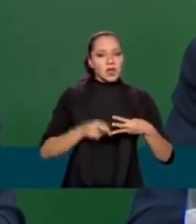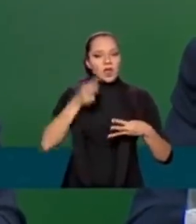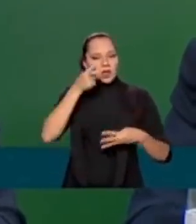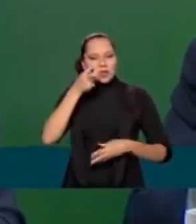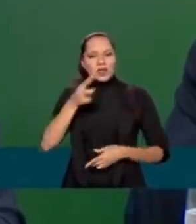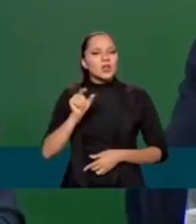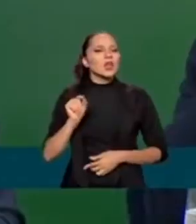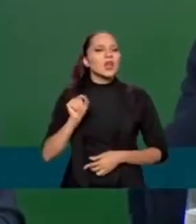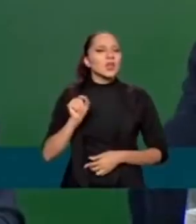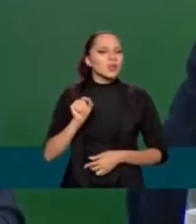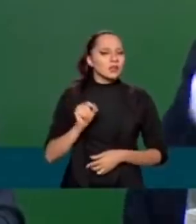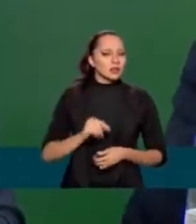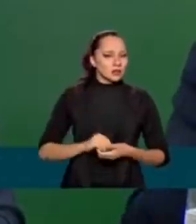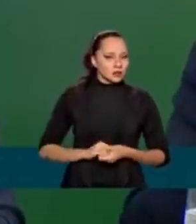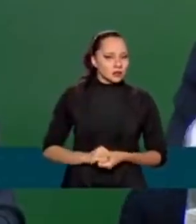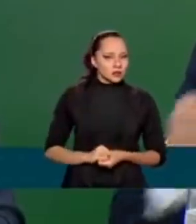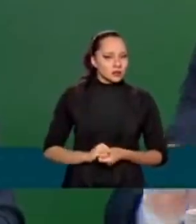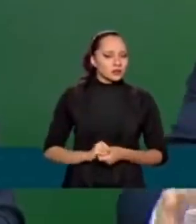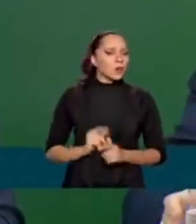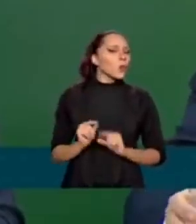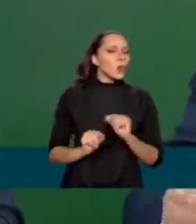quem? Por quê?